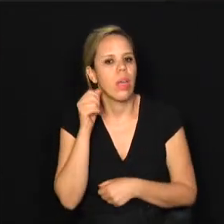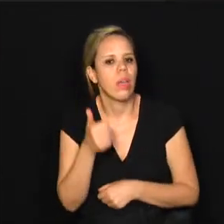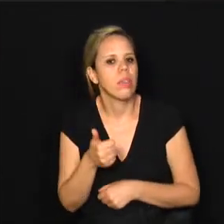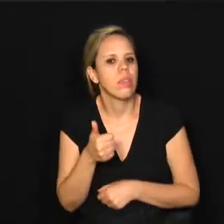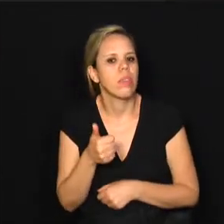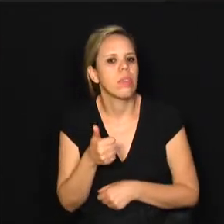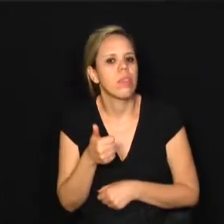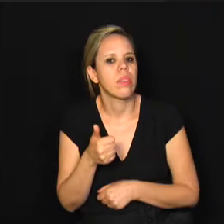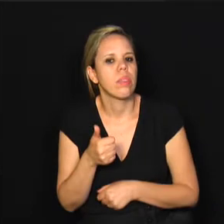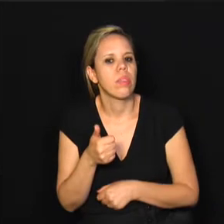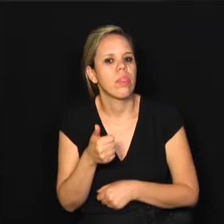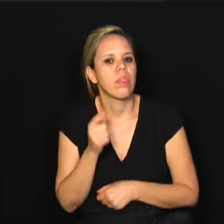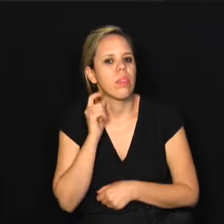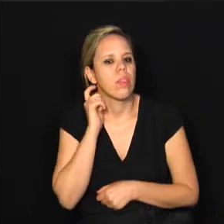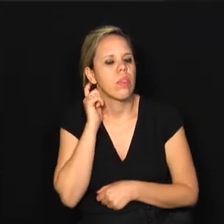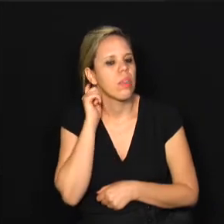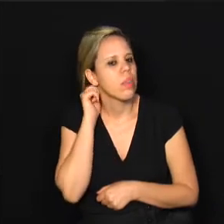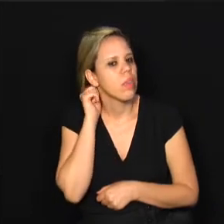Sebastiana?